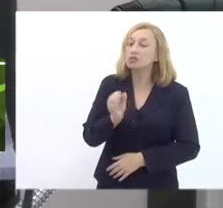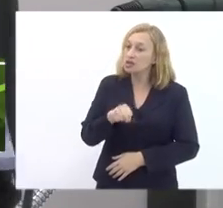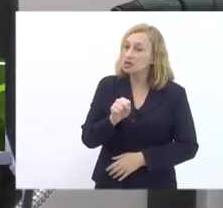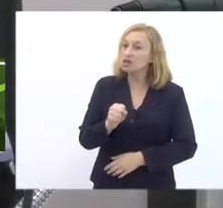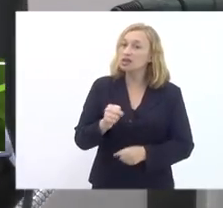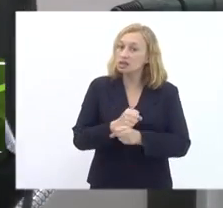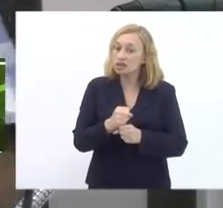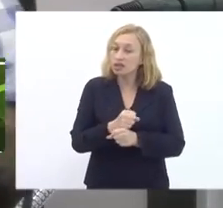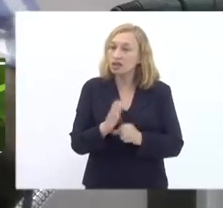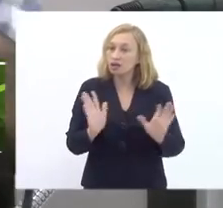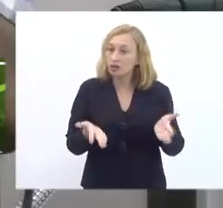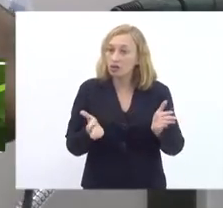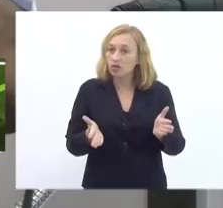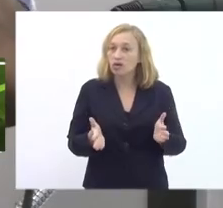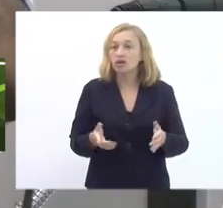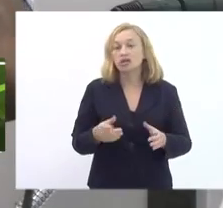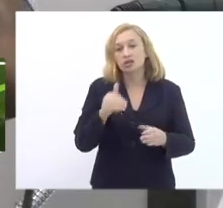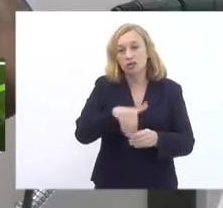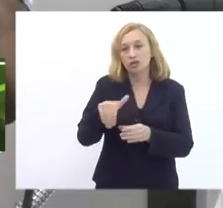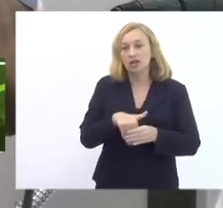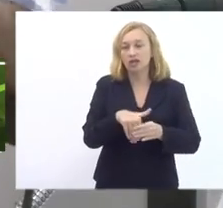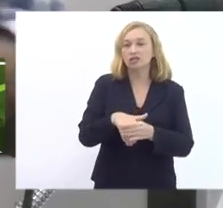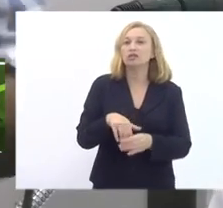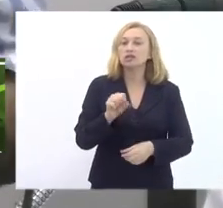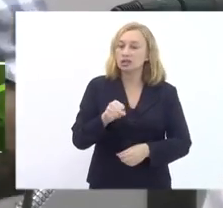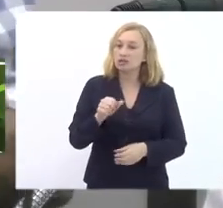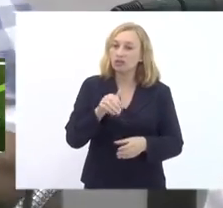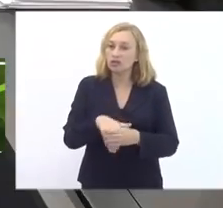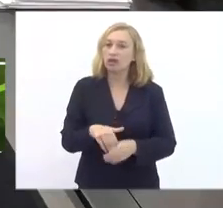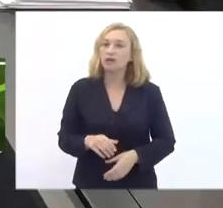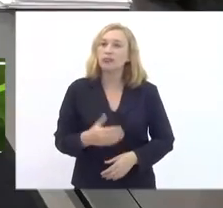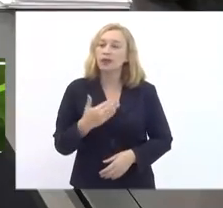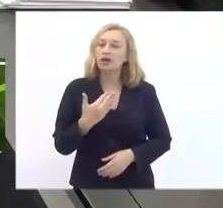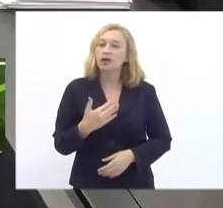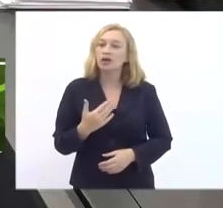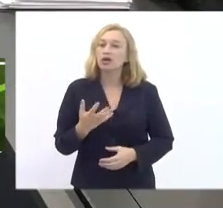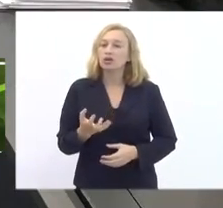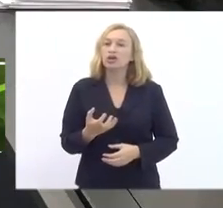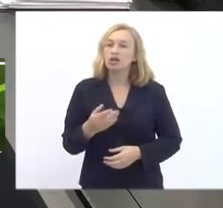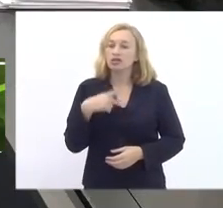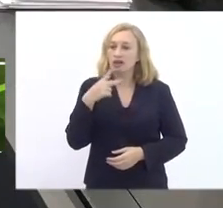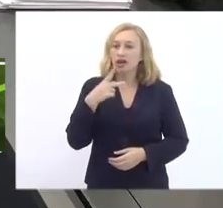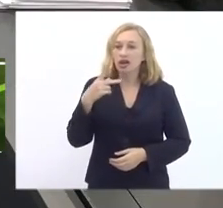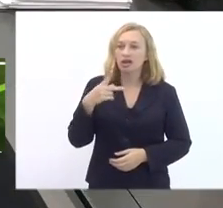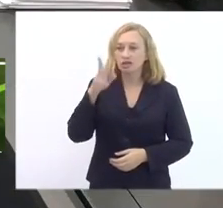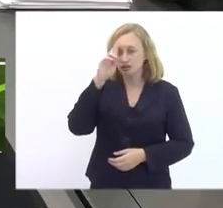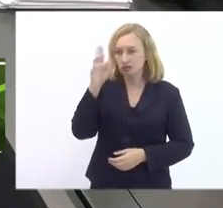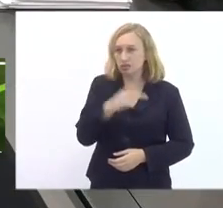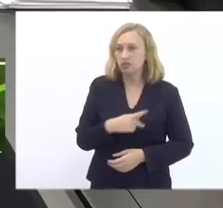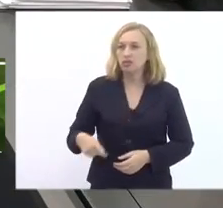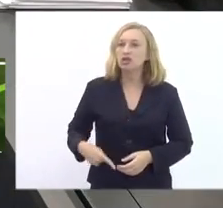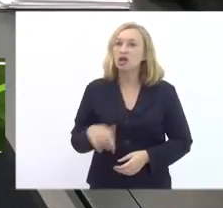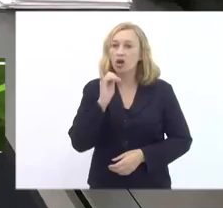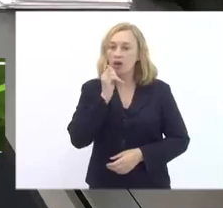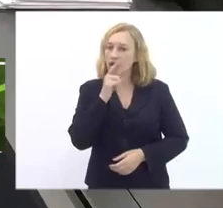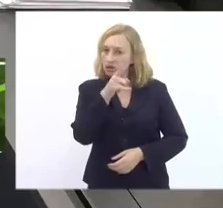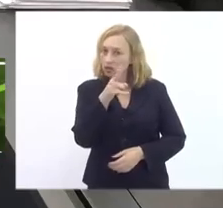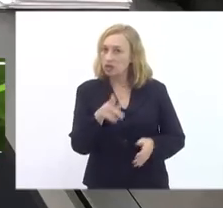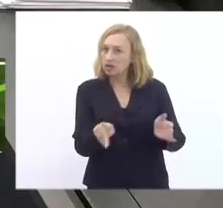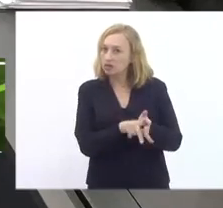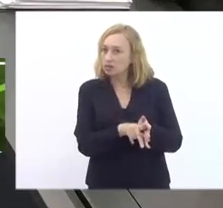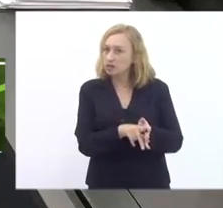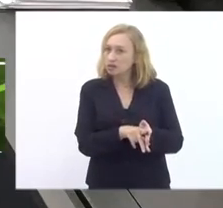esse ano, pelo menos, ser votado. Vamos tentar, Leomar. Eu queria aduzir, senhora presidente, que eu fui relator desse projeto